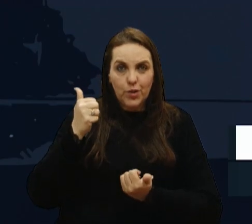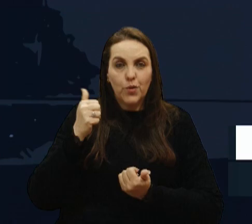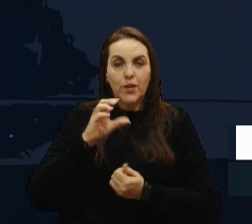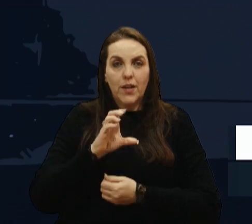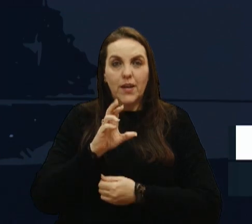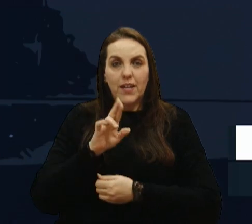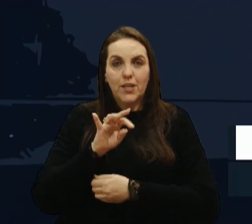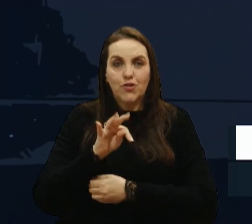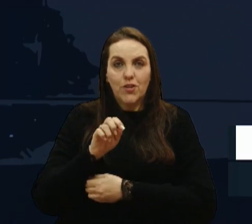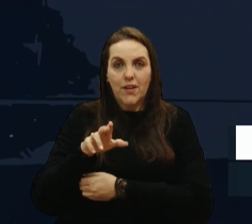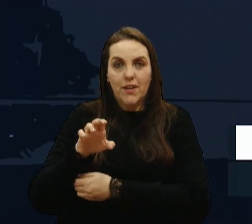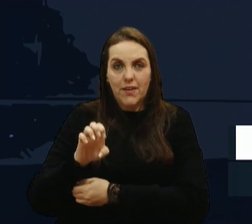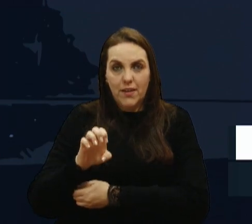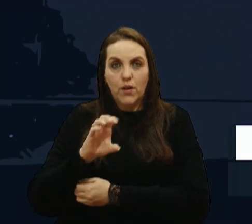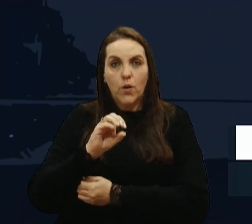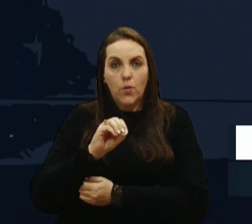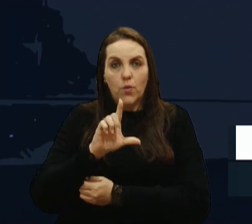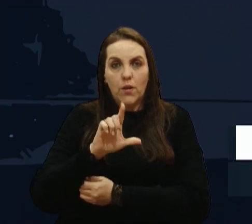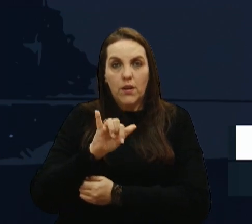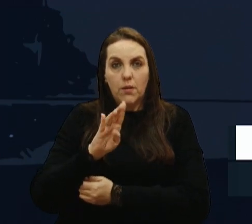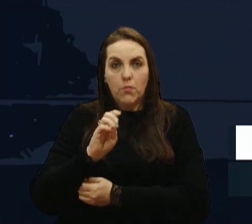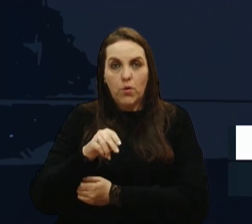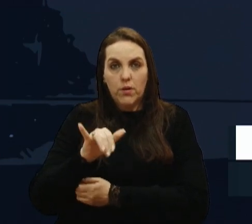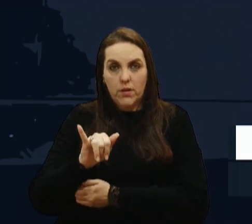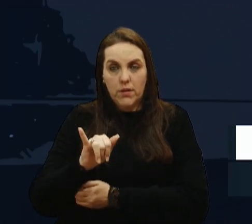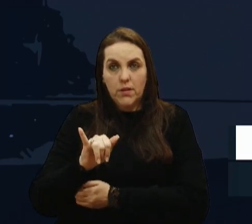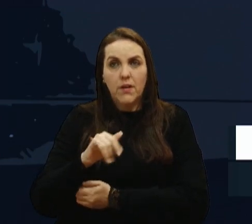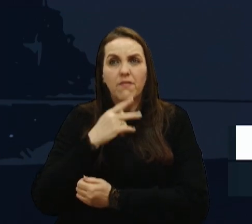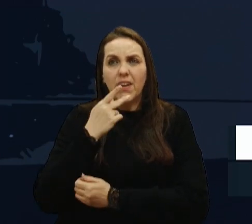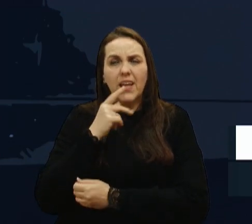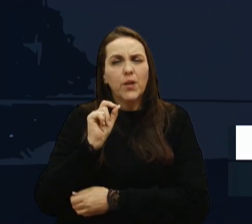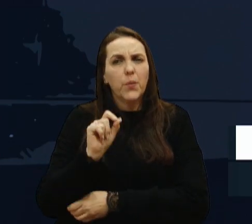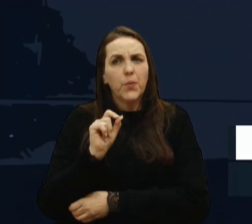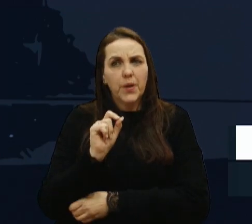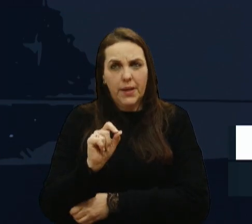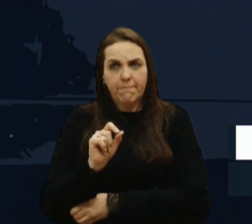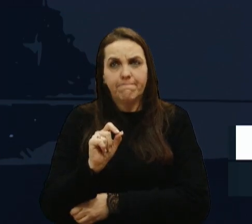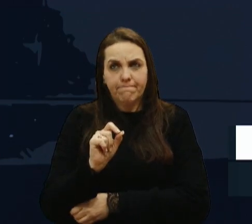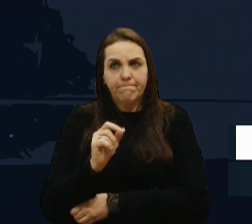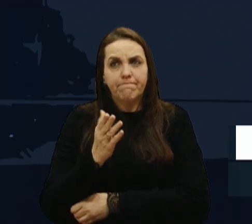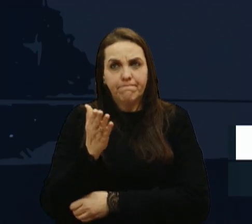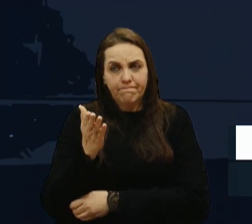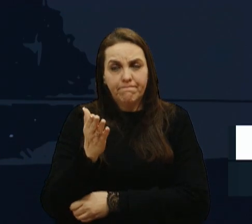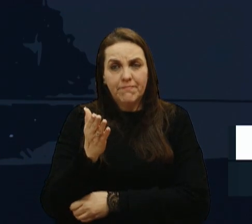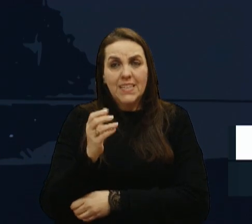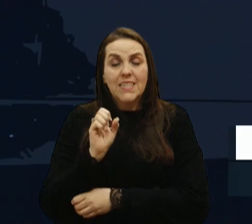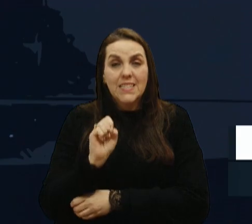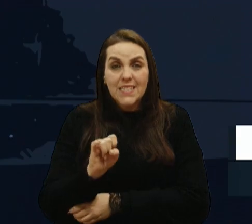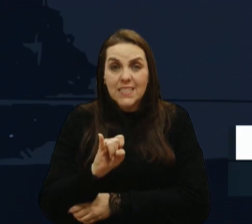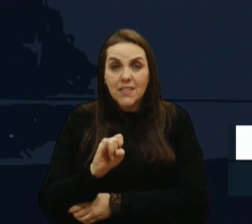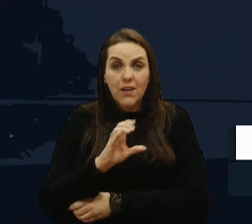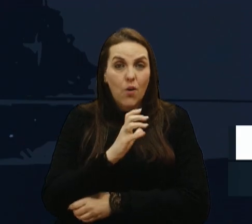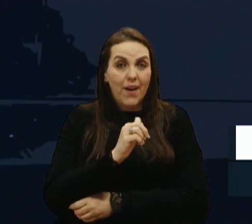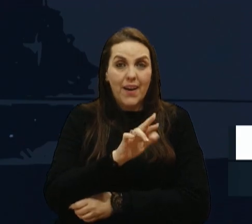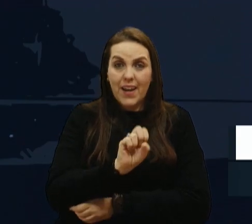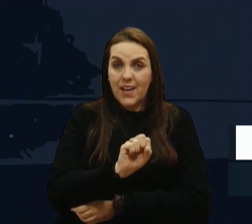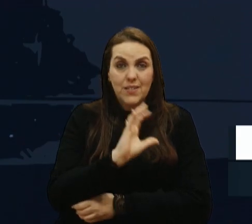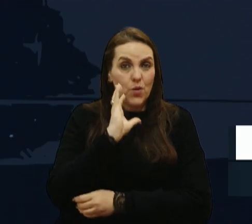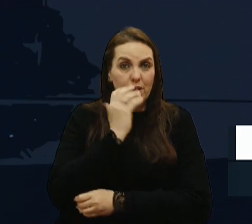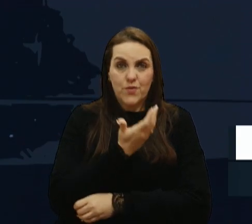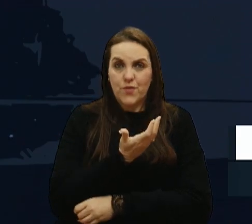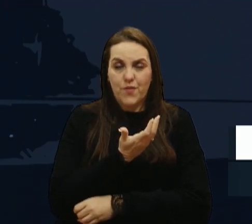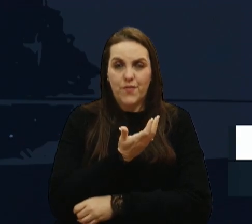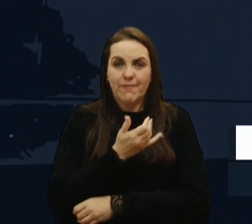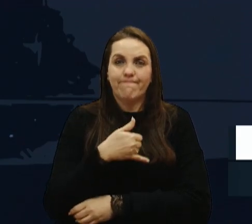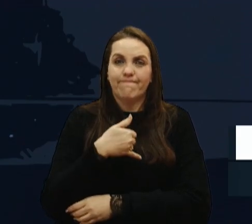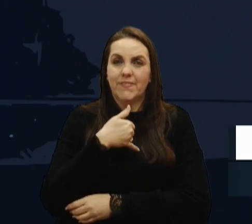Cristiane Oliboni, né, e diríamos assim, quando o CRAS já não está mais resolvendo, o que é uma